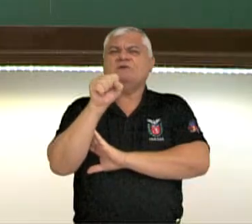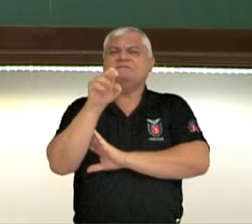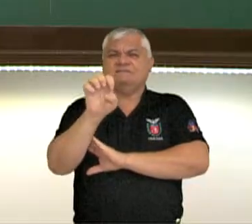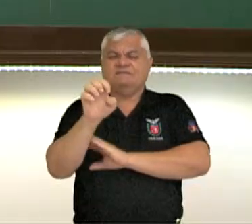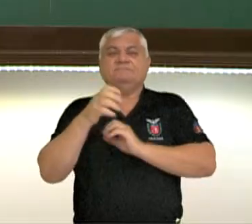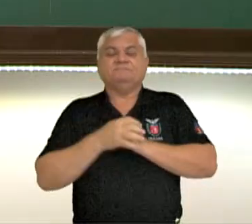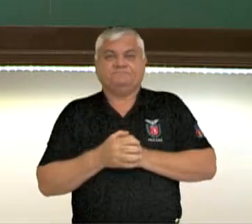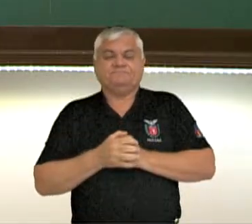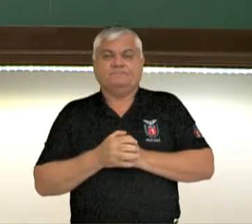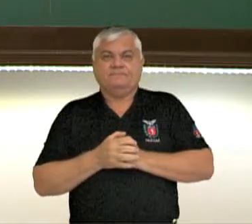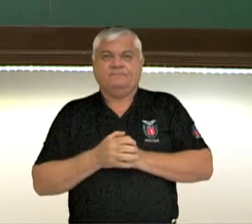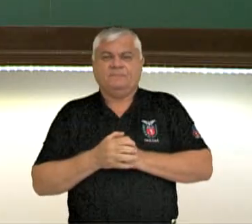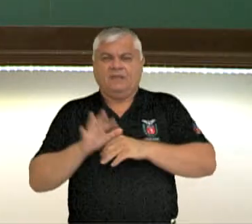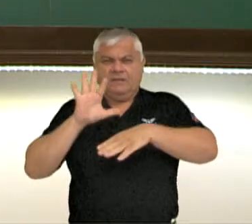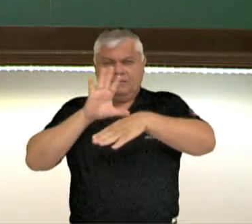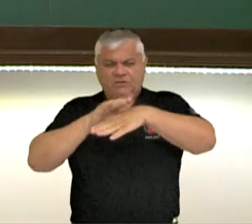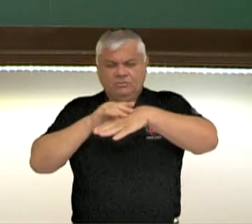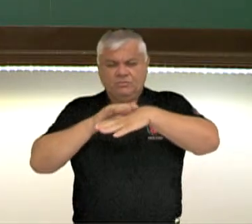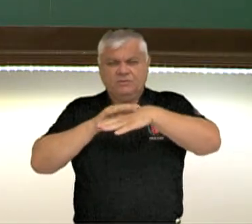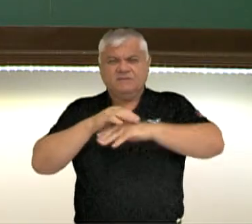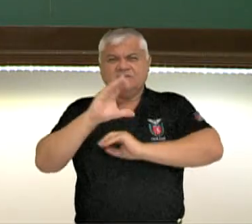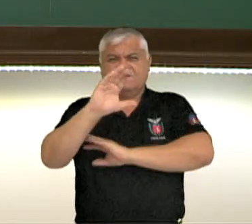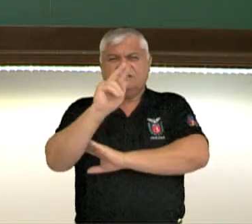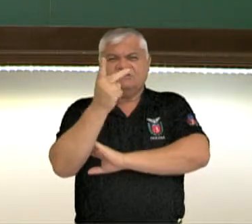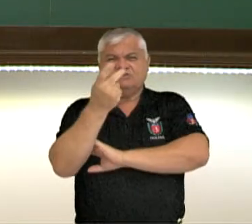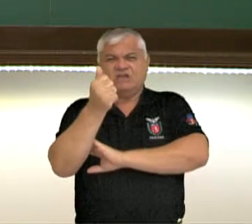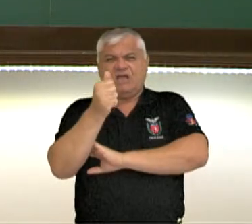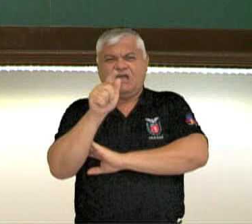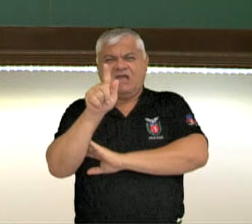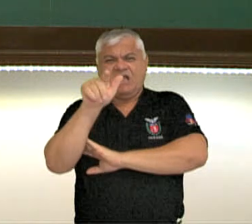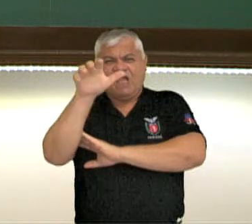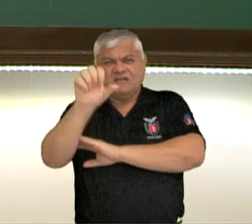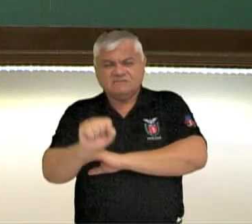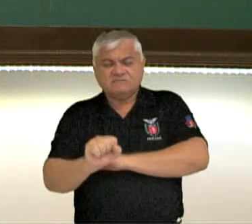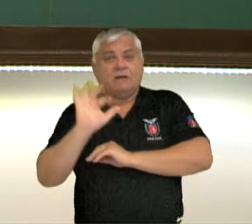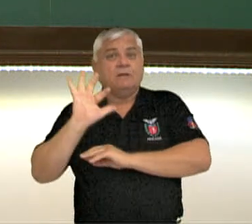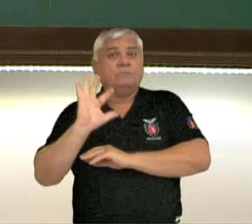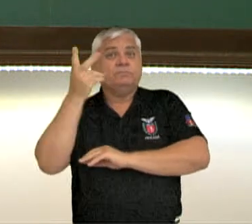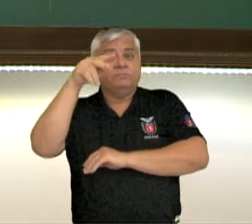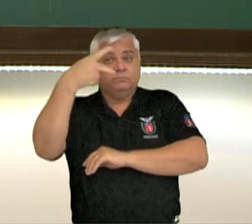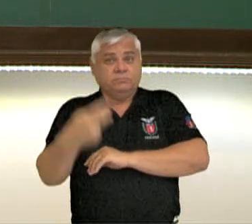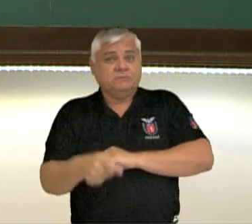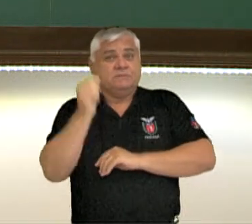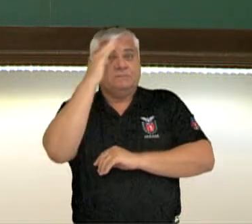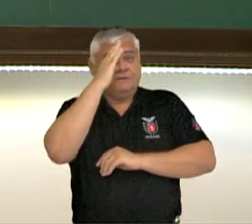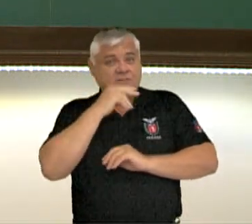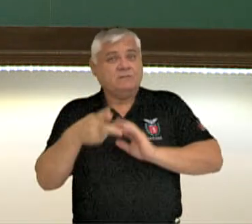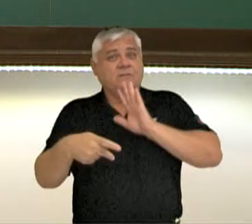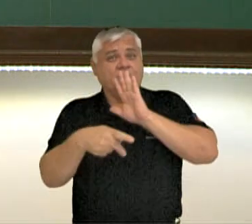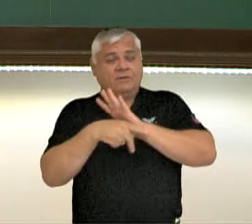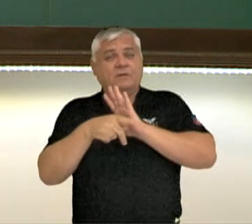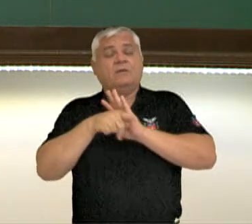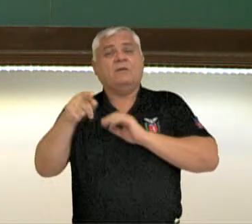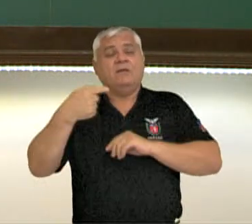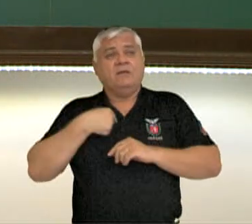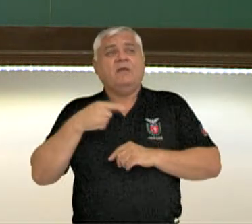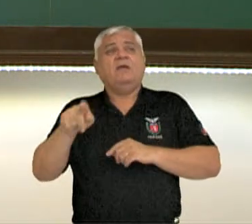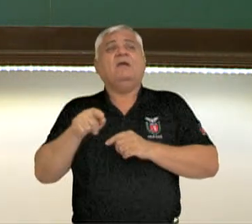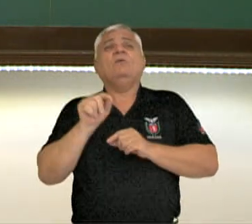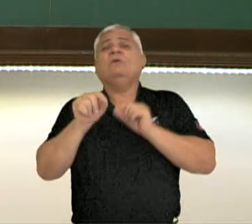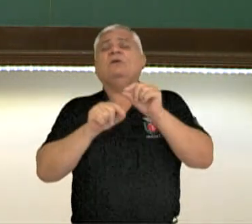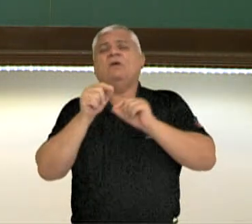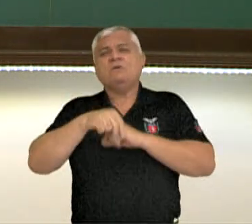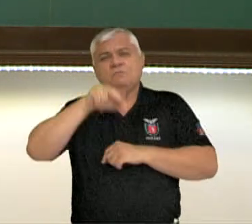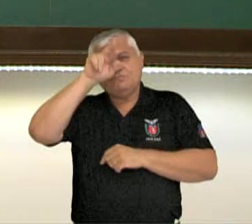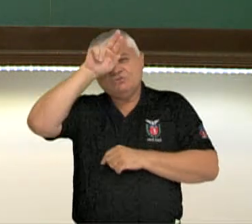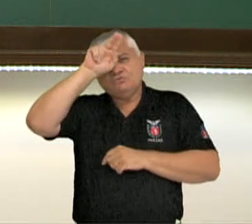Doença de Chagas é uma doença que é muito falada, né, é recorrente aqui no nosso país, causada pelo Trypanosoma cruzi,